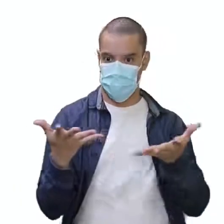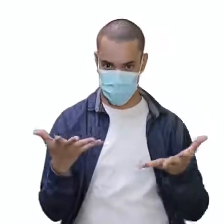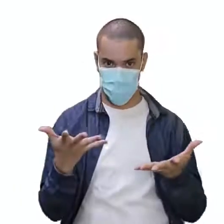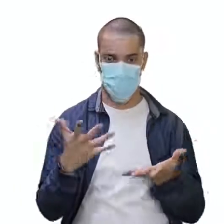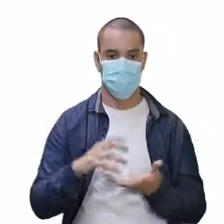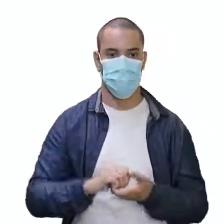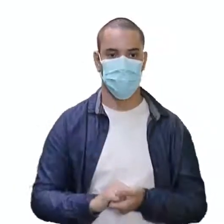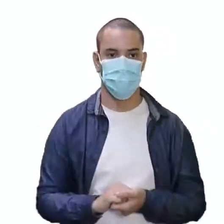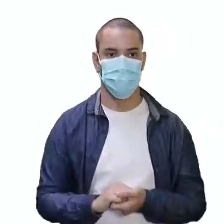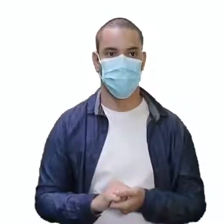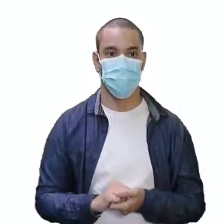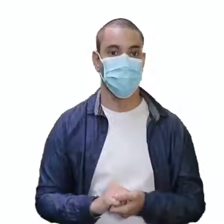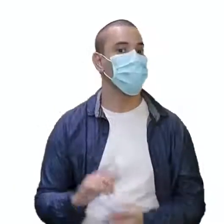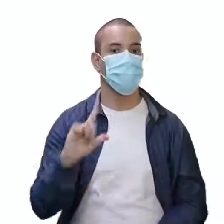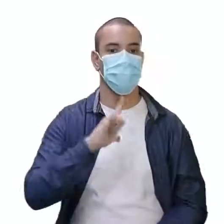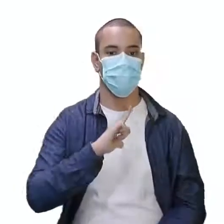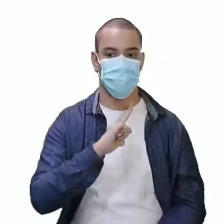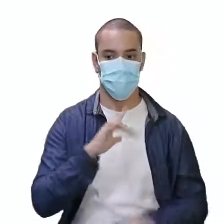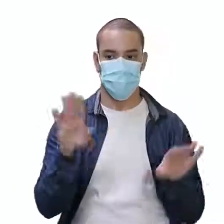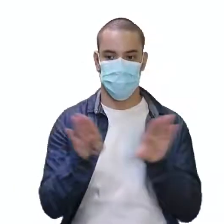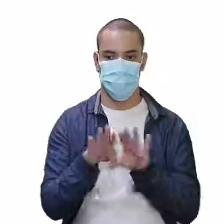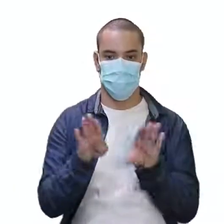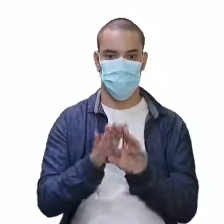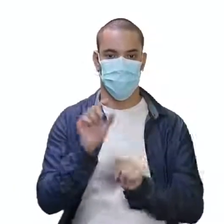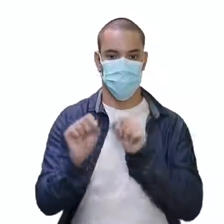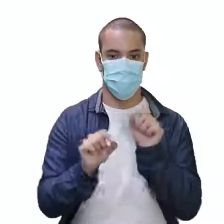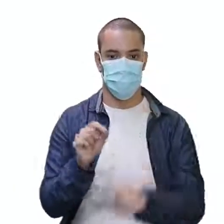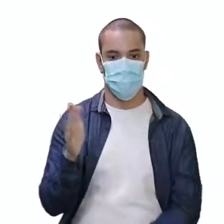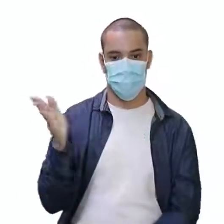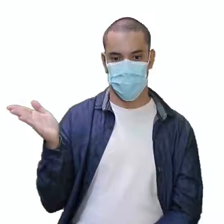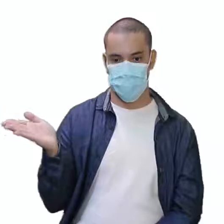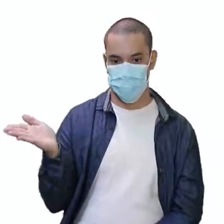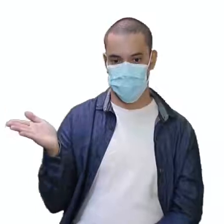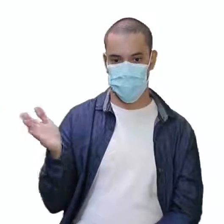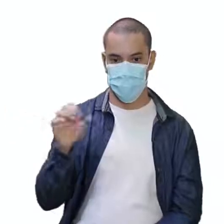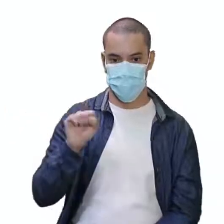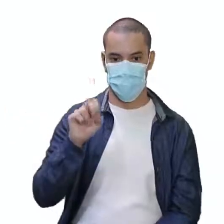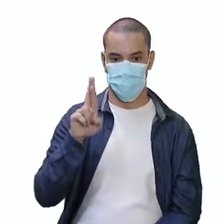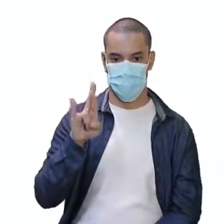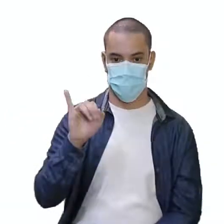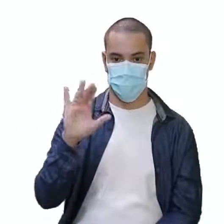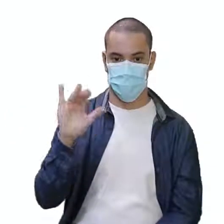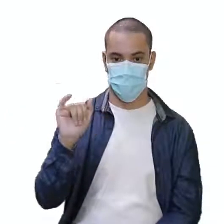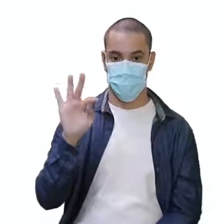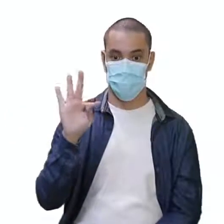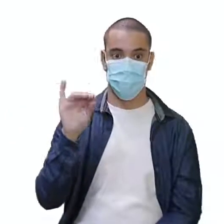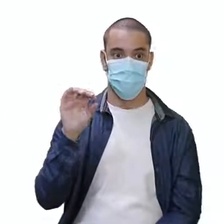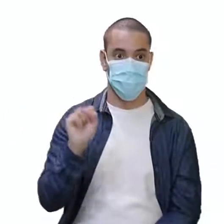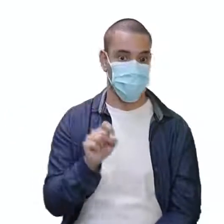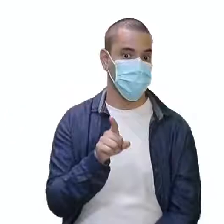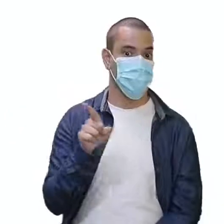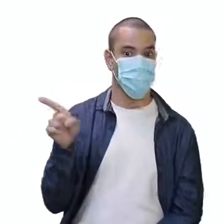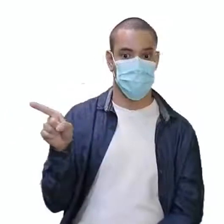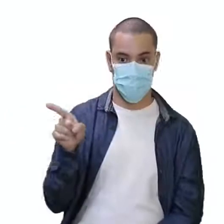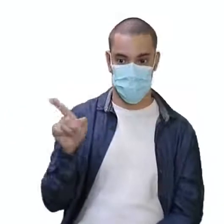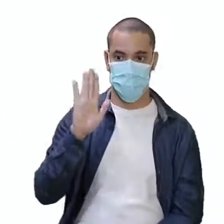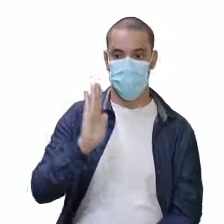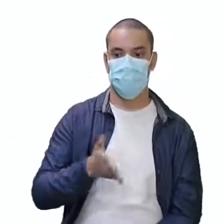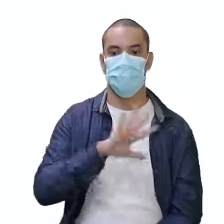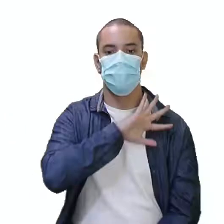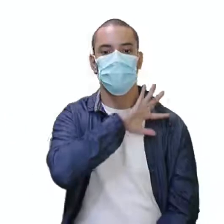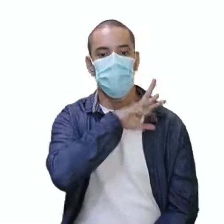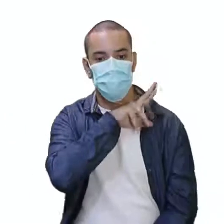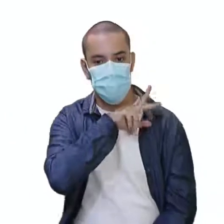ambiente. Aí nós temos também aqui dos suricatos, né? No caso dos suricatos, que são de